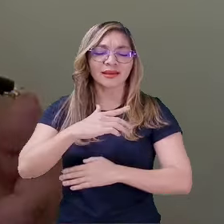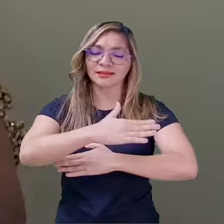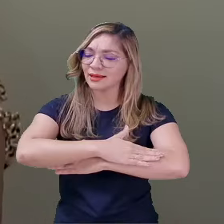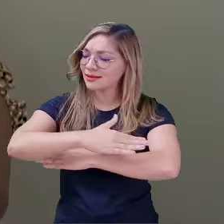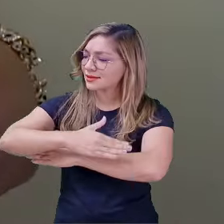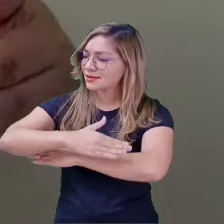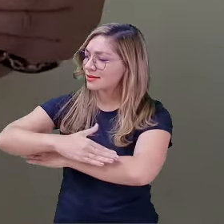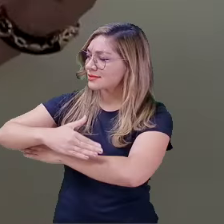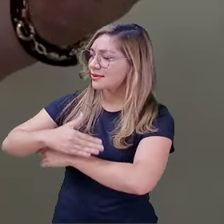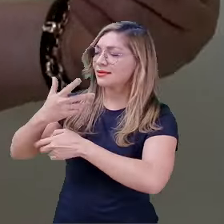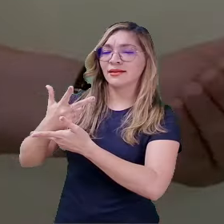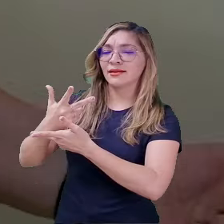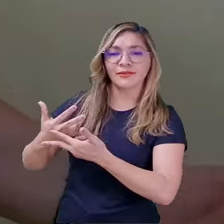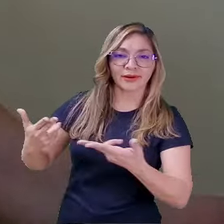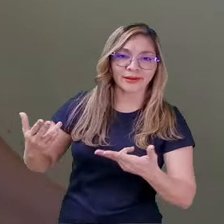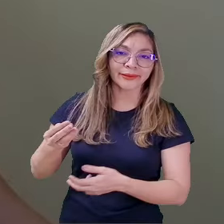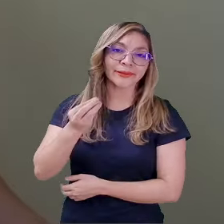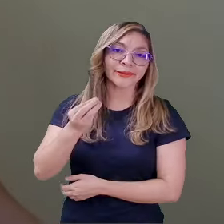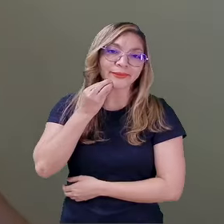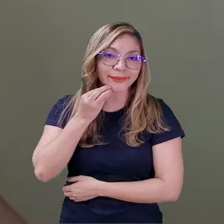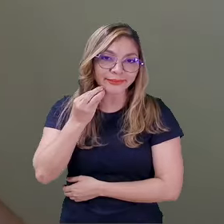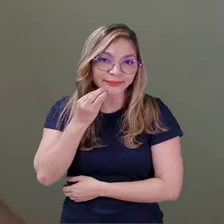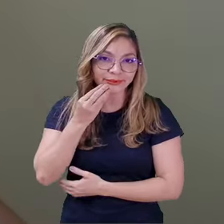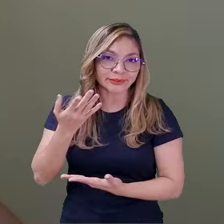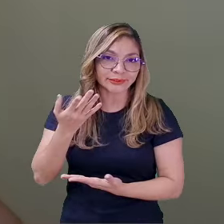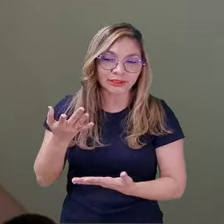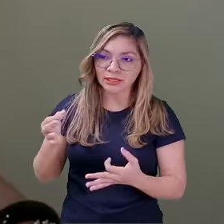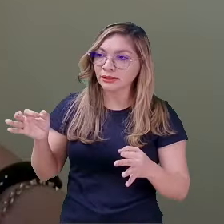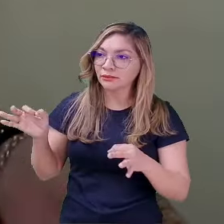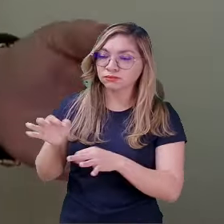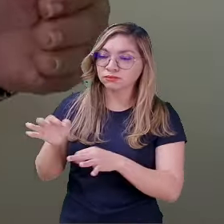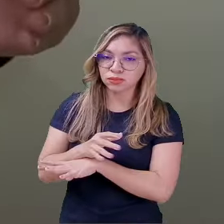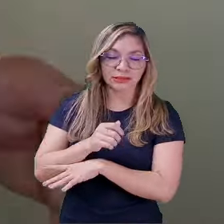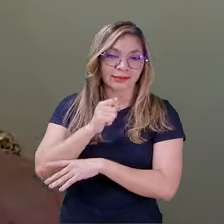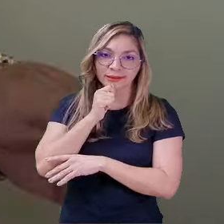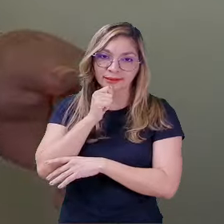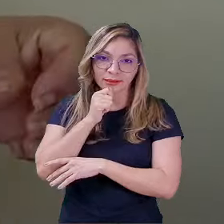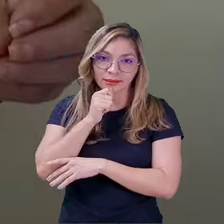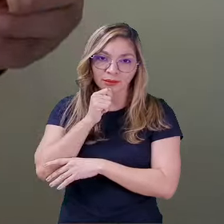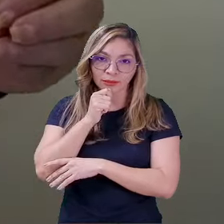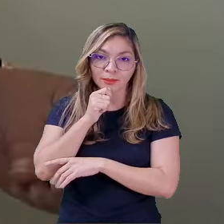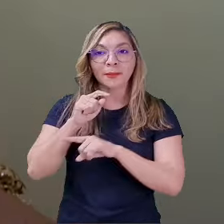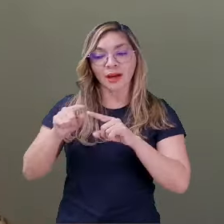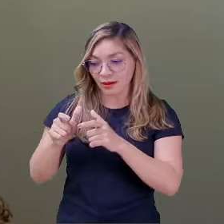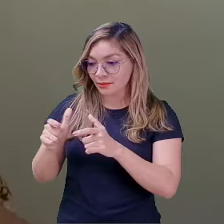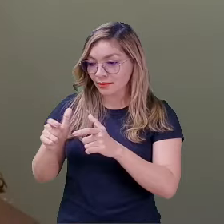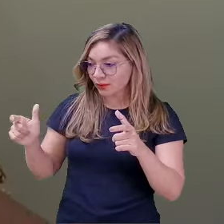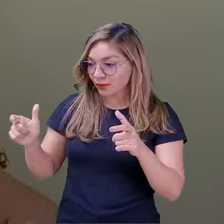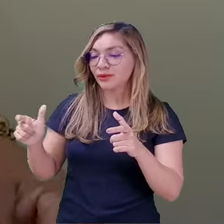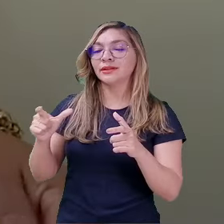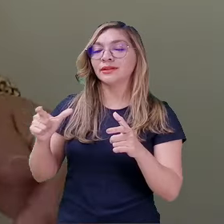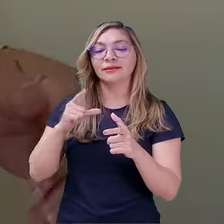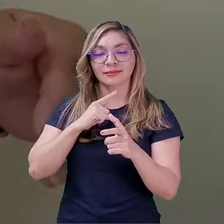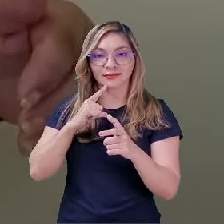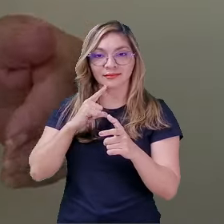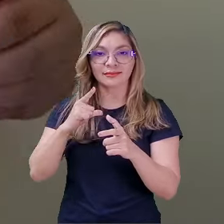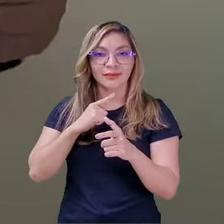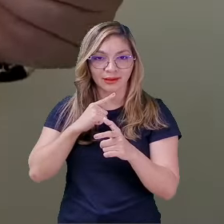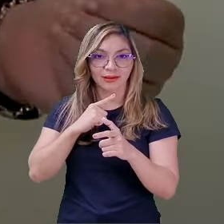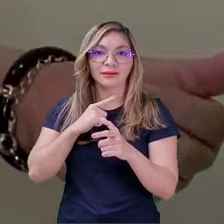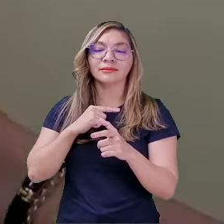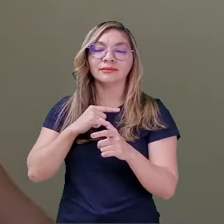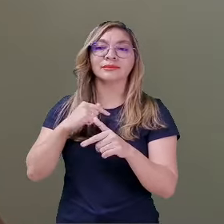que ainda não está contemplando a todos, mas a maior parte está contemplada, e que